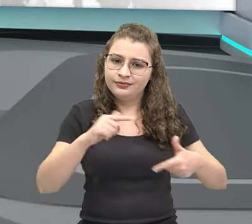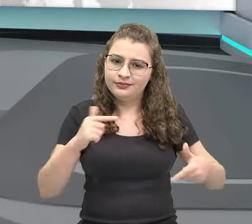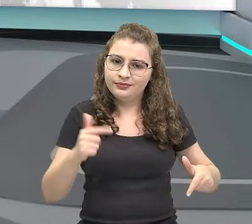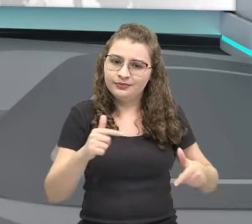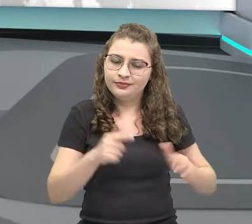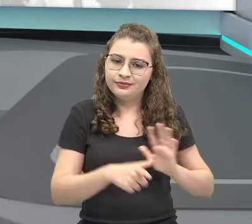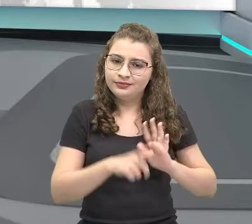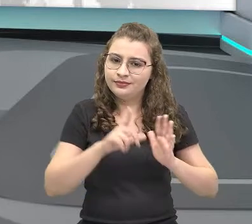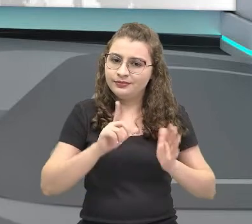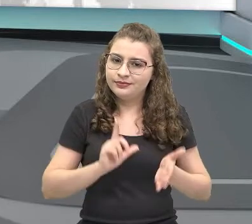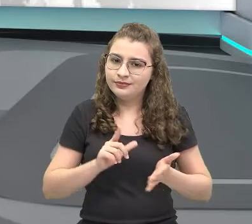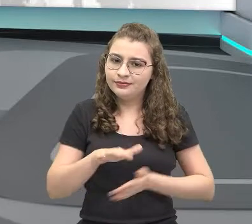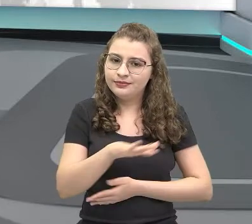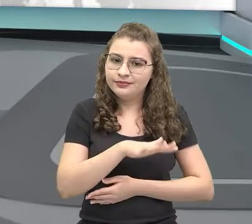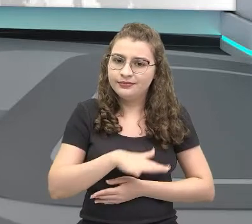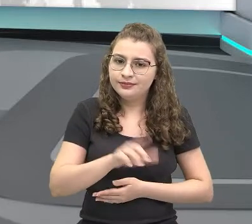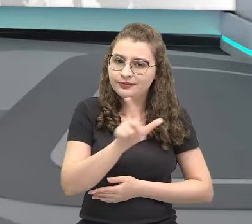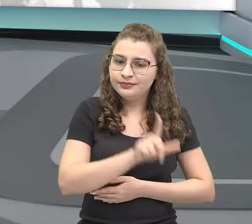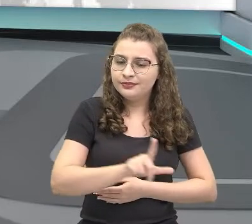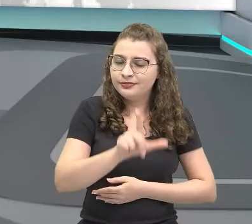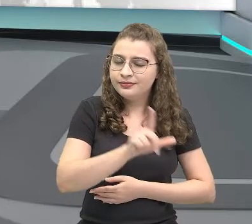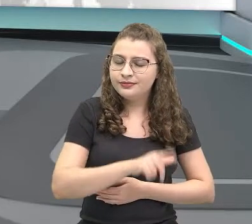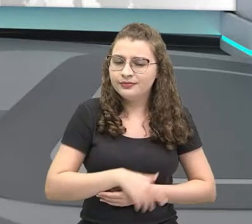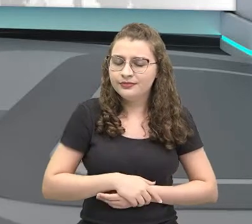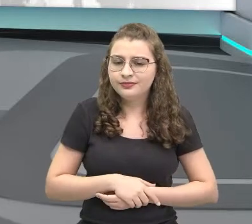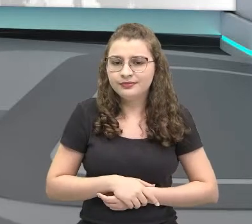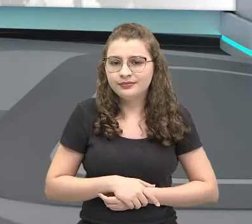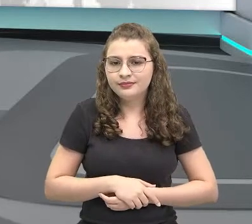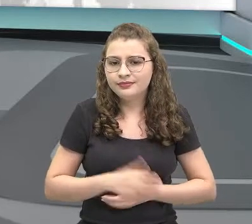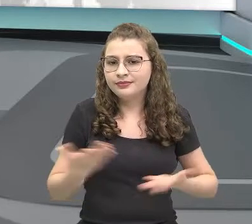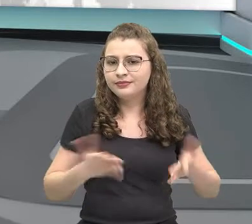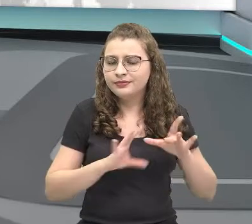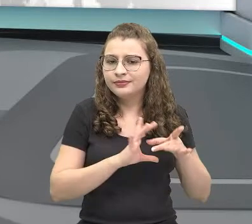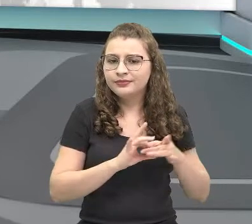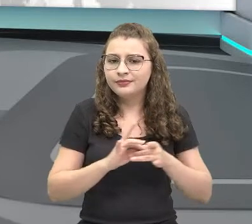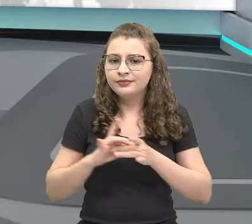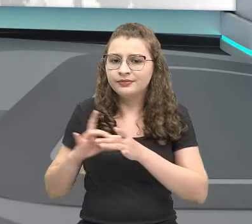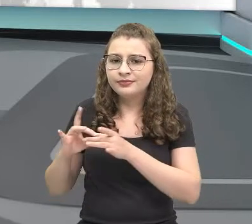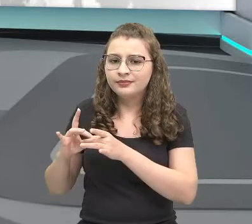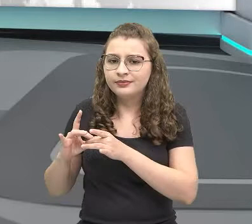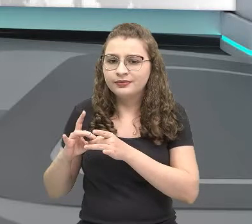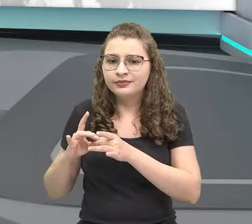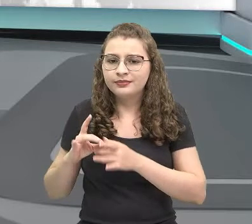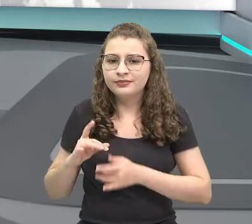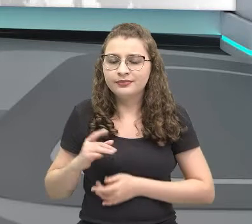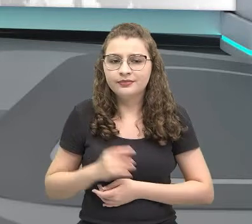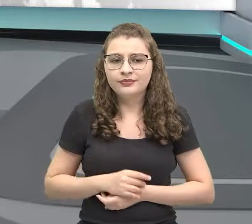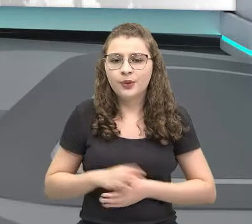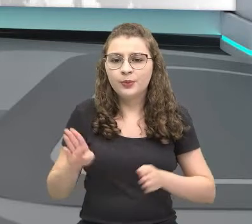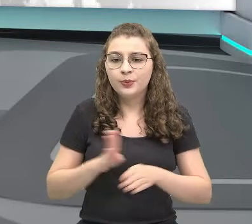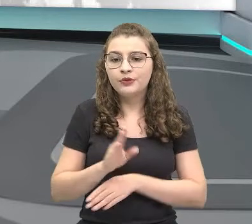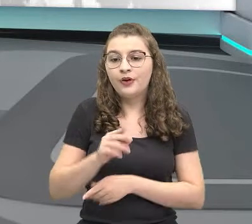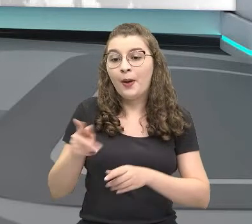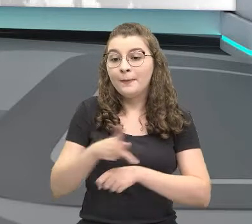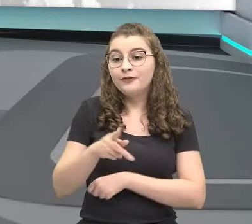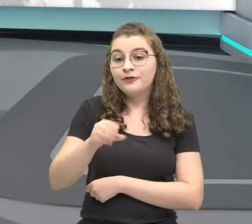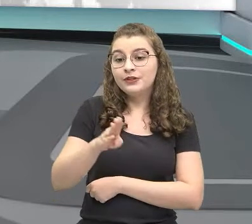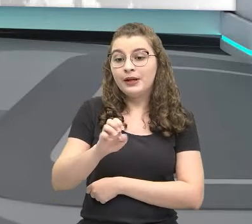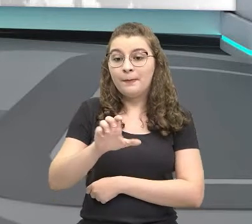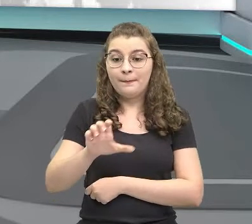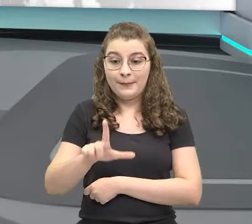nova população na literatura brasileira. Vamos entender o contexto histórico, falado aí pela professora Isabel, professora de